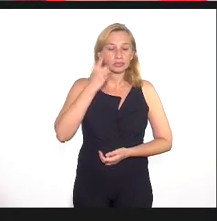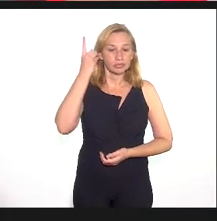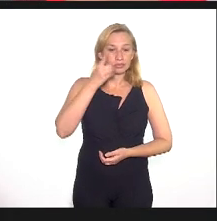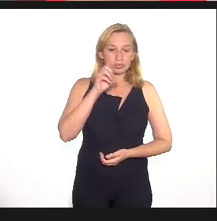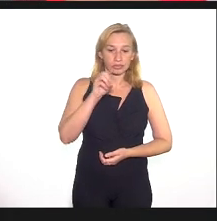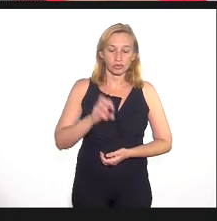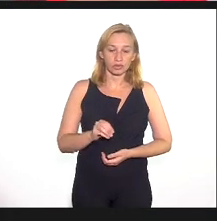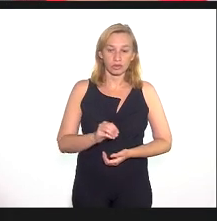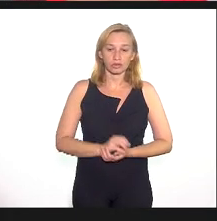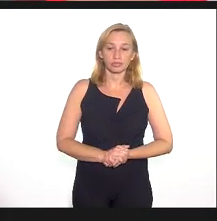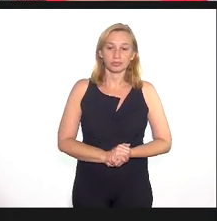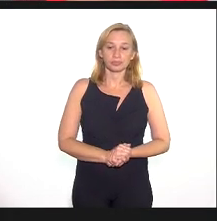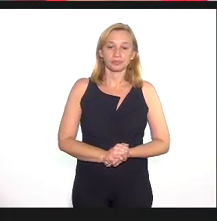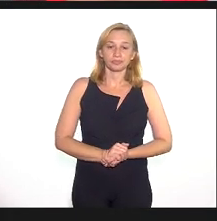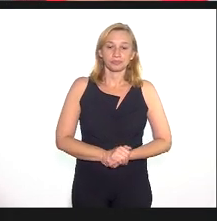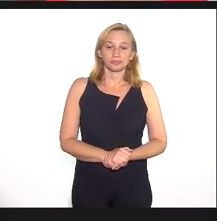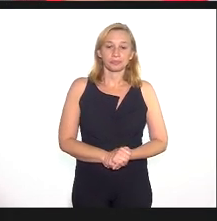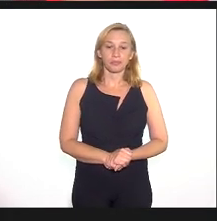Dionísio Lins.